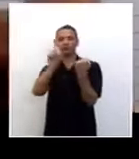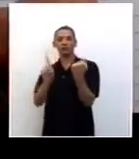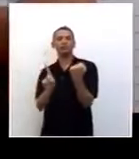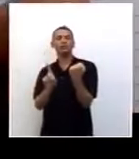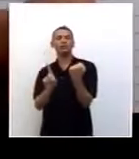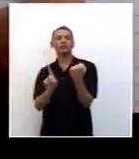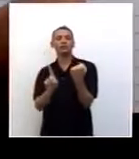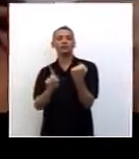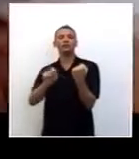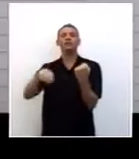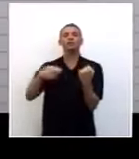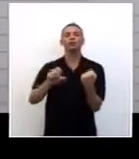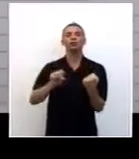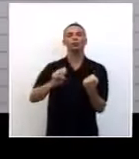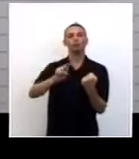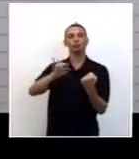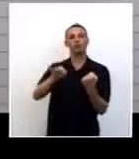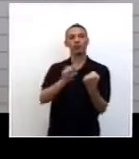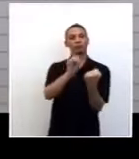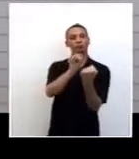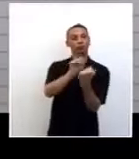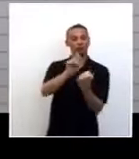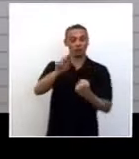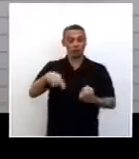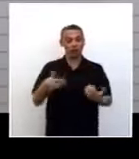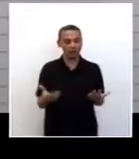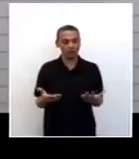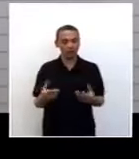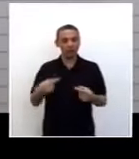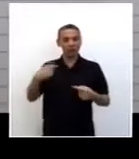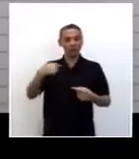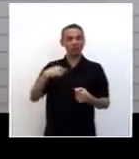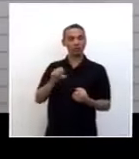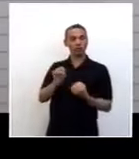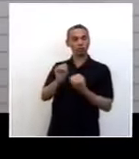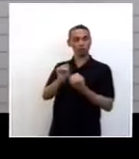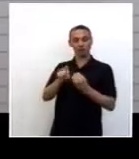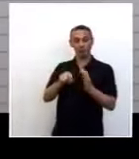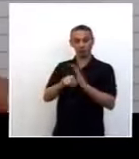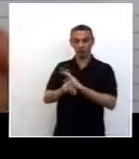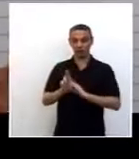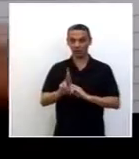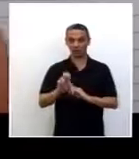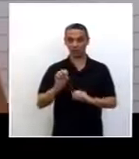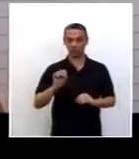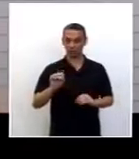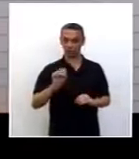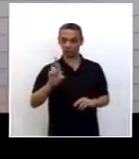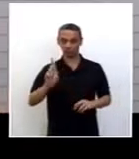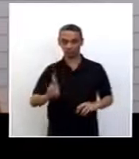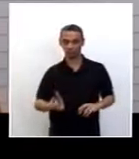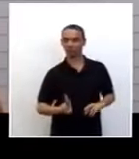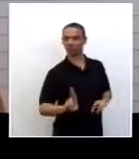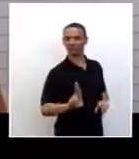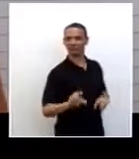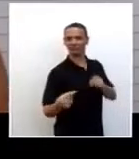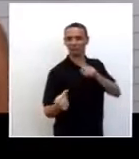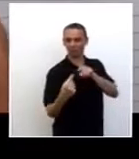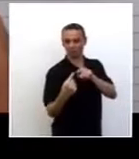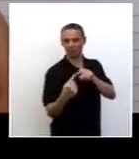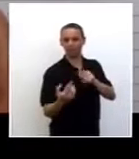o sujeito é o que que eu faço o sujeito da pergunta vai ser o sujeito da